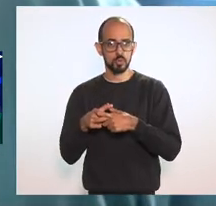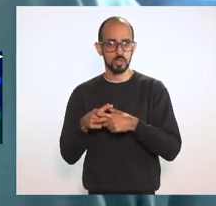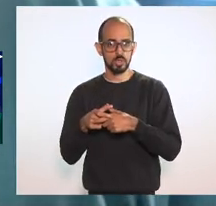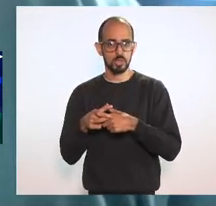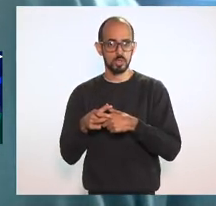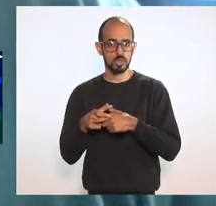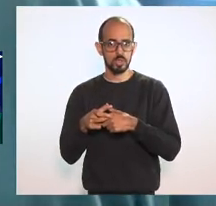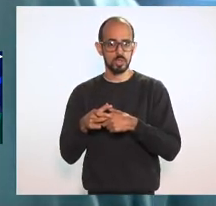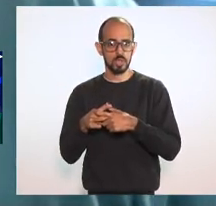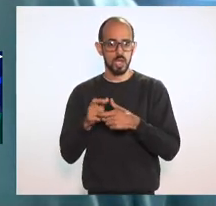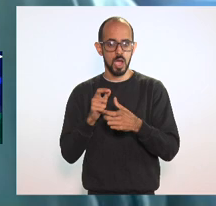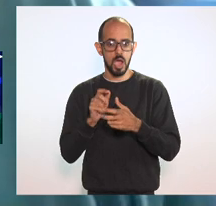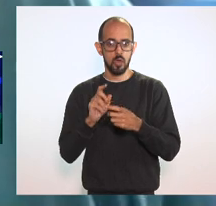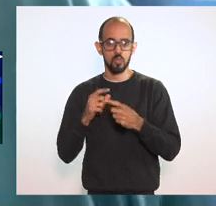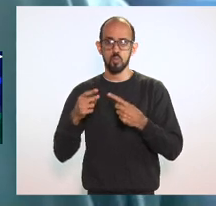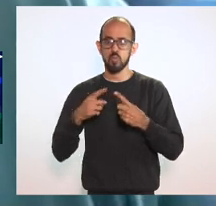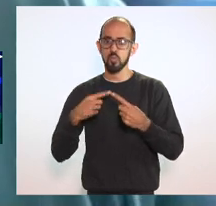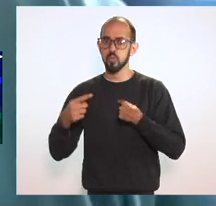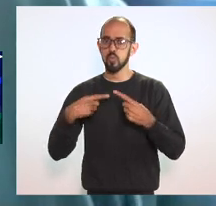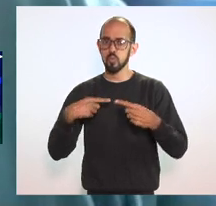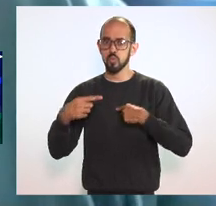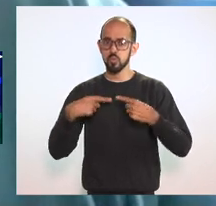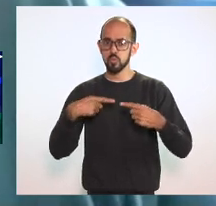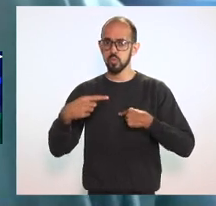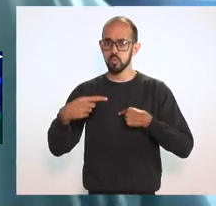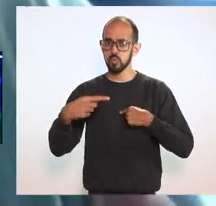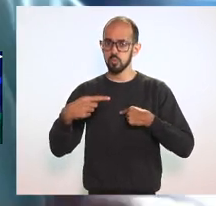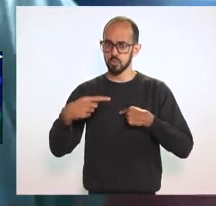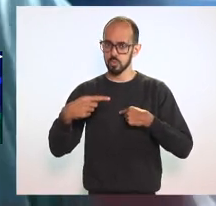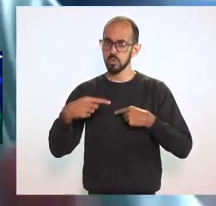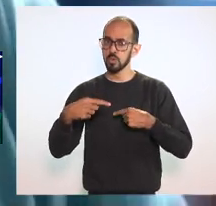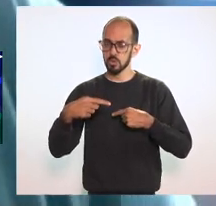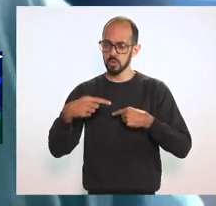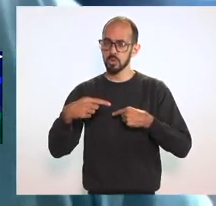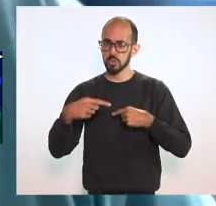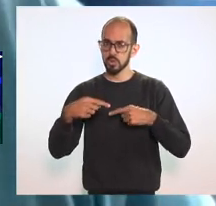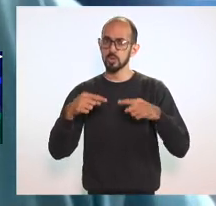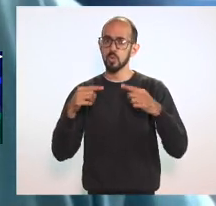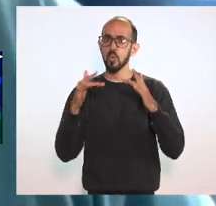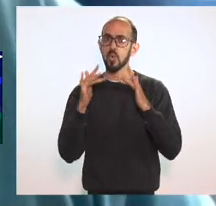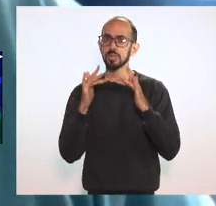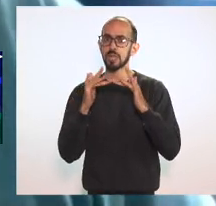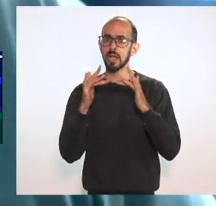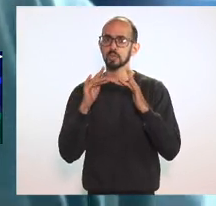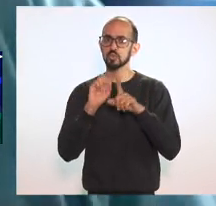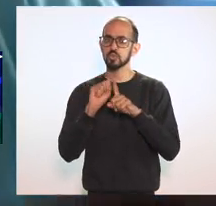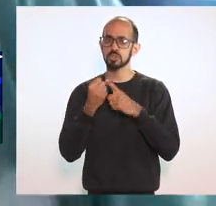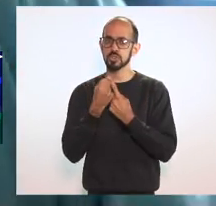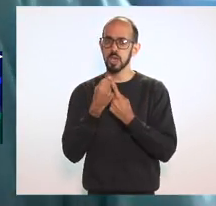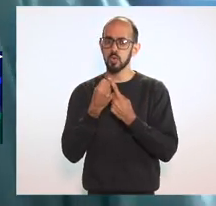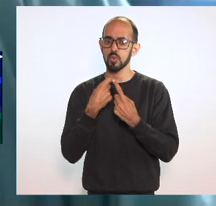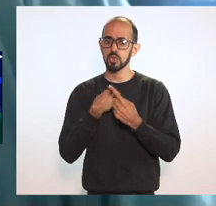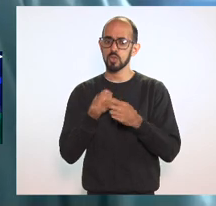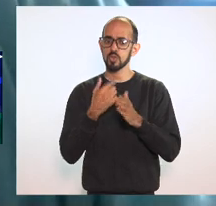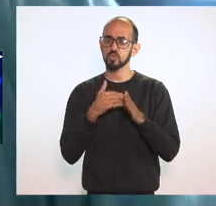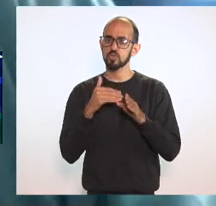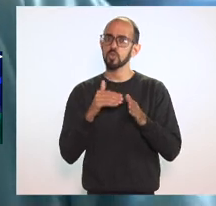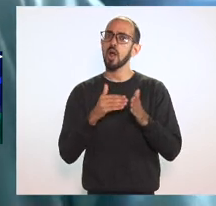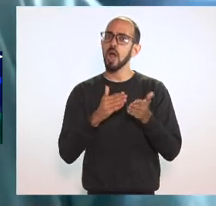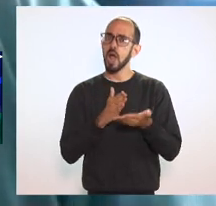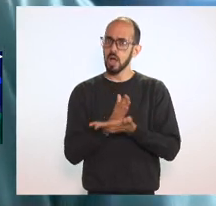circulação o contrato social e prevenir a vida e nesse caso nós queremos favorável um